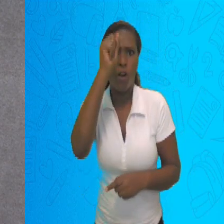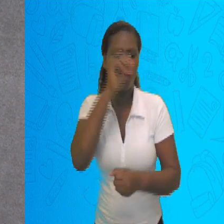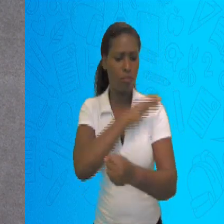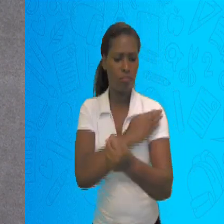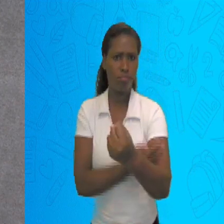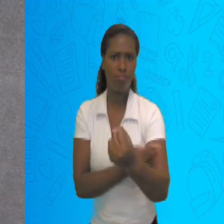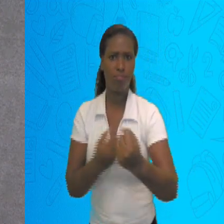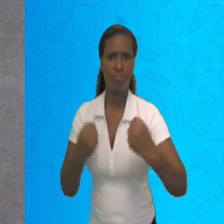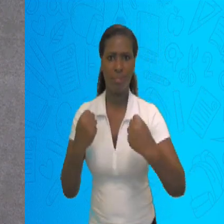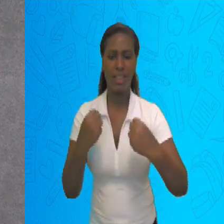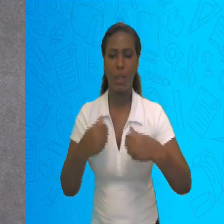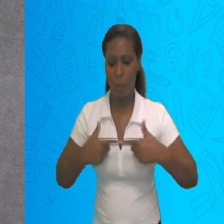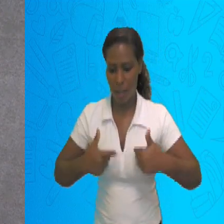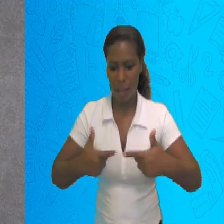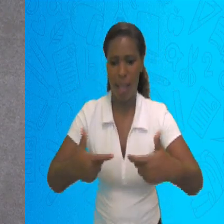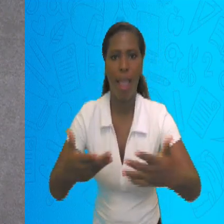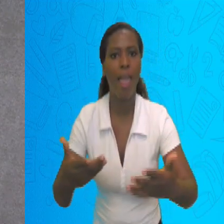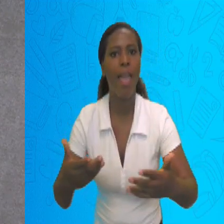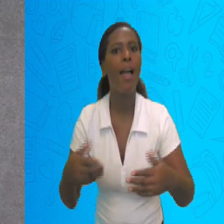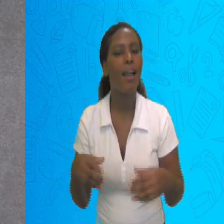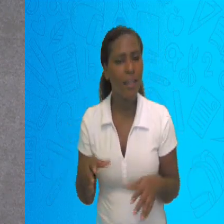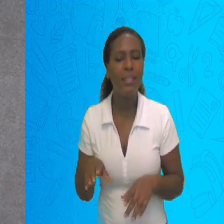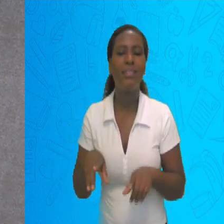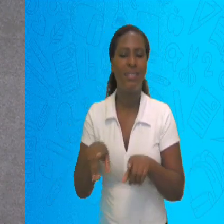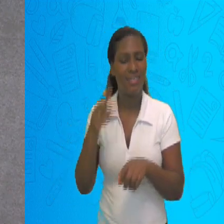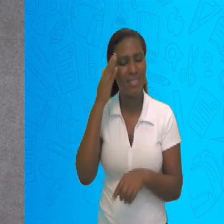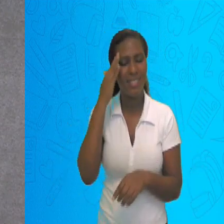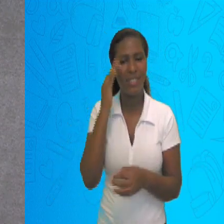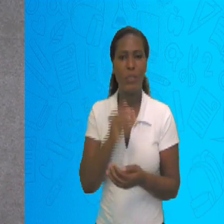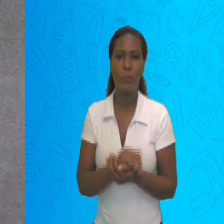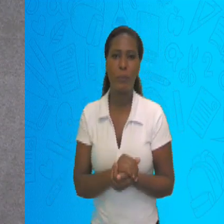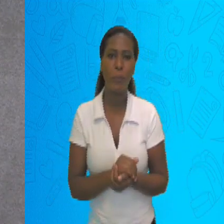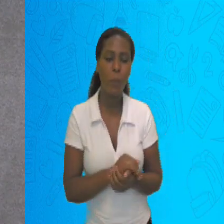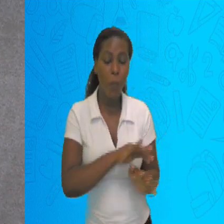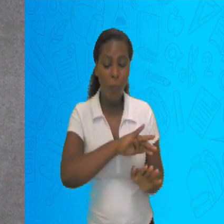A mandioca, a principal fonte